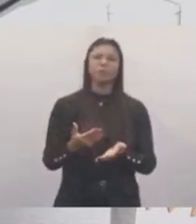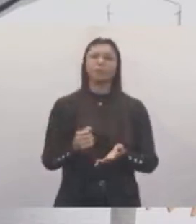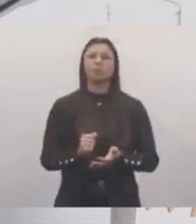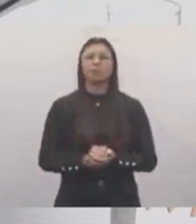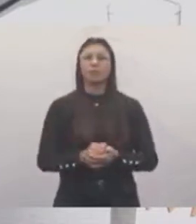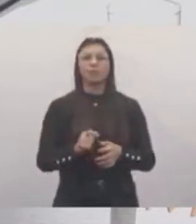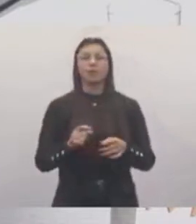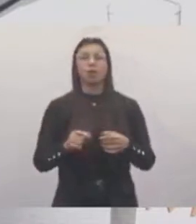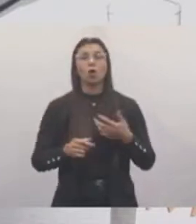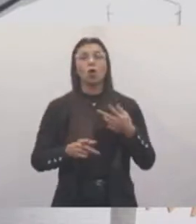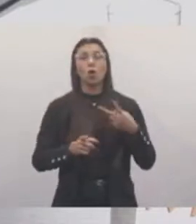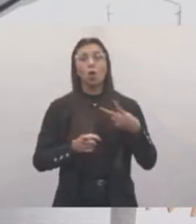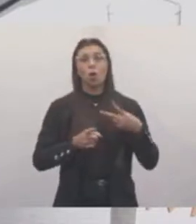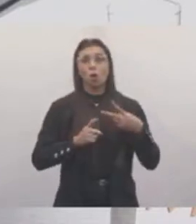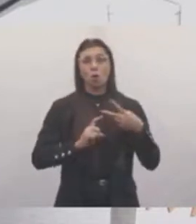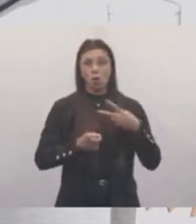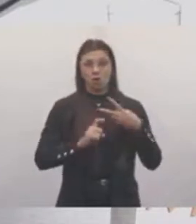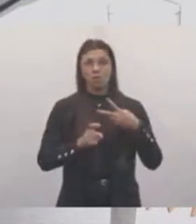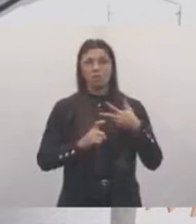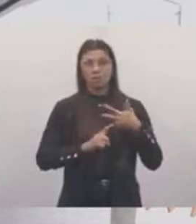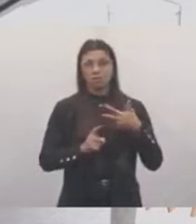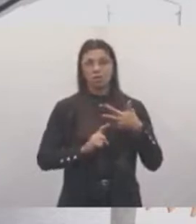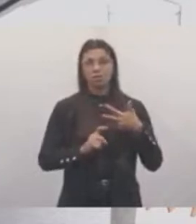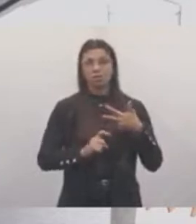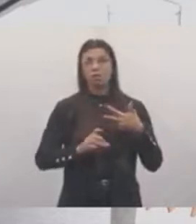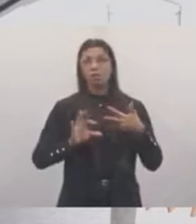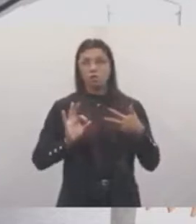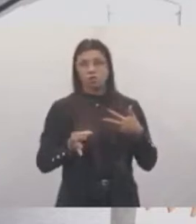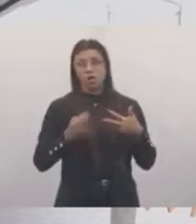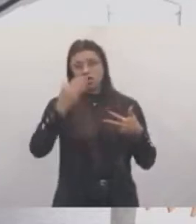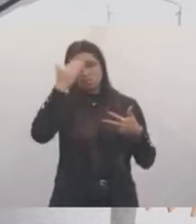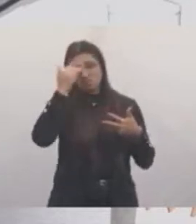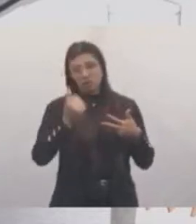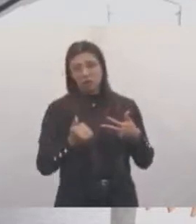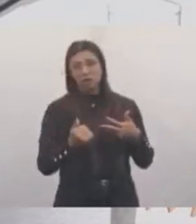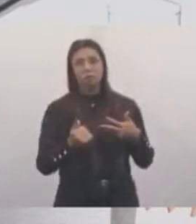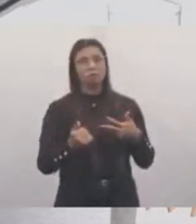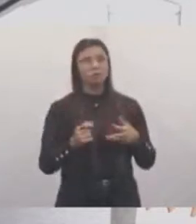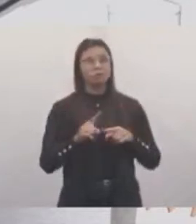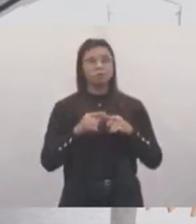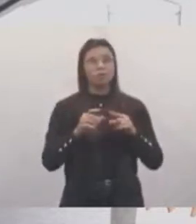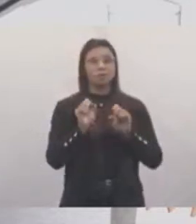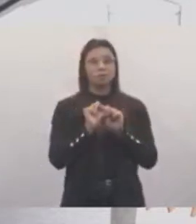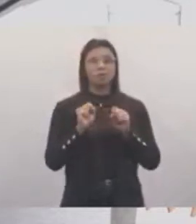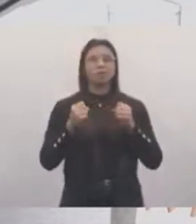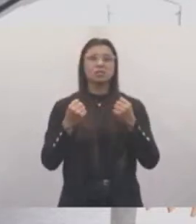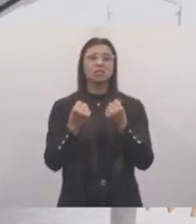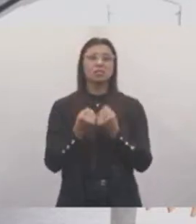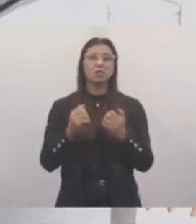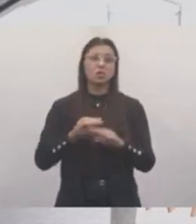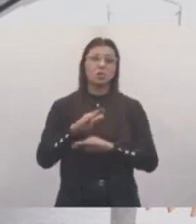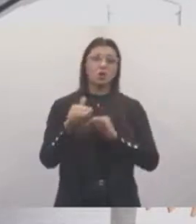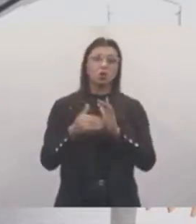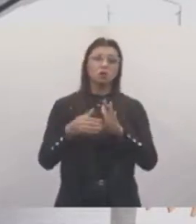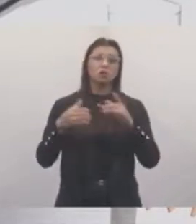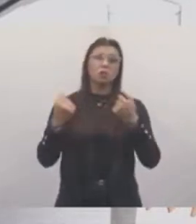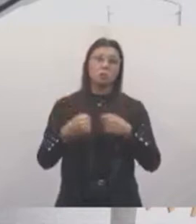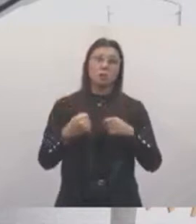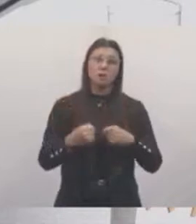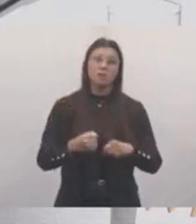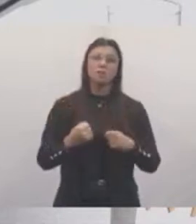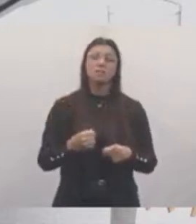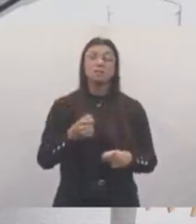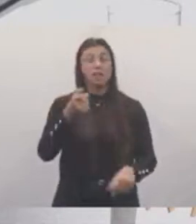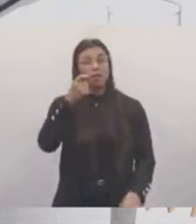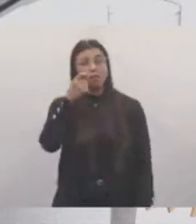do Executivo, mas ainda as associações vão precisar se manifestar com